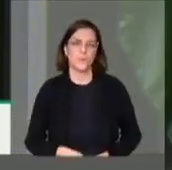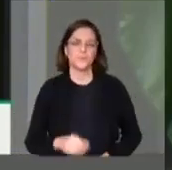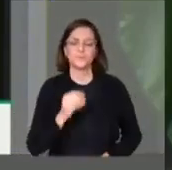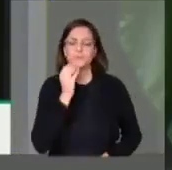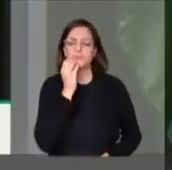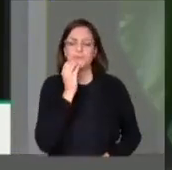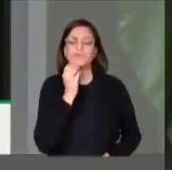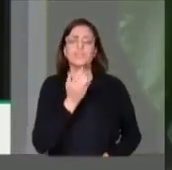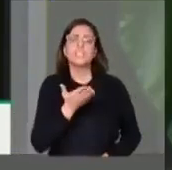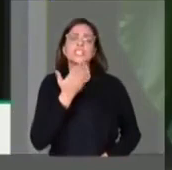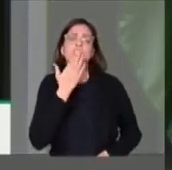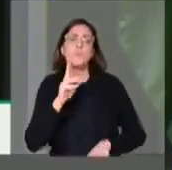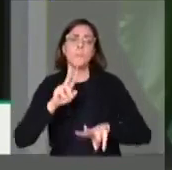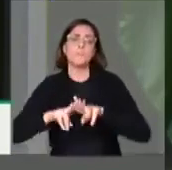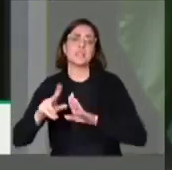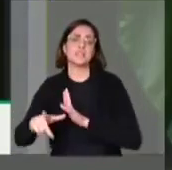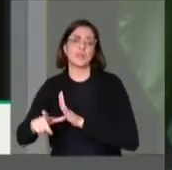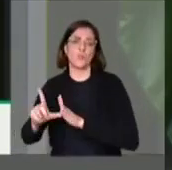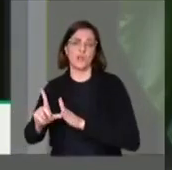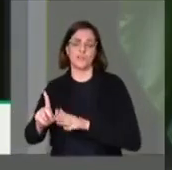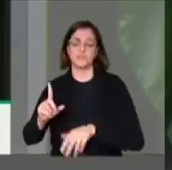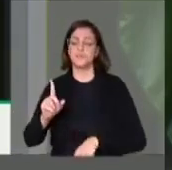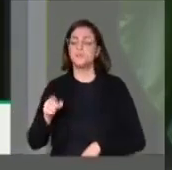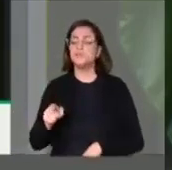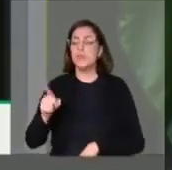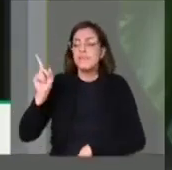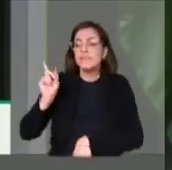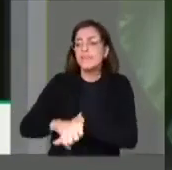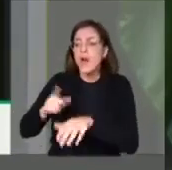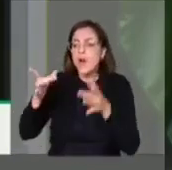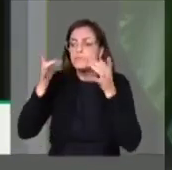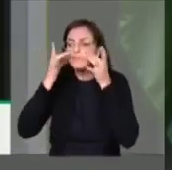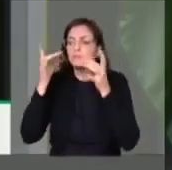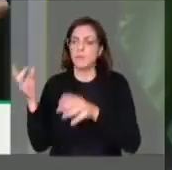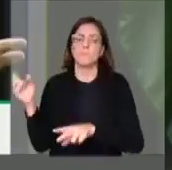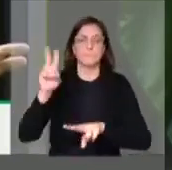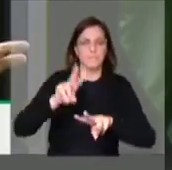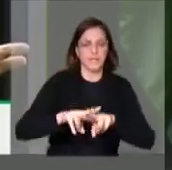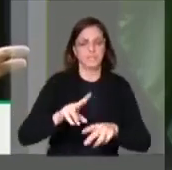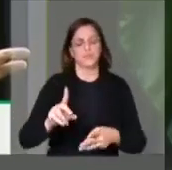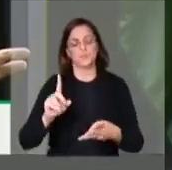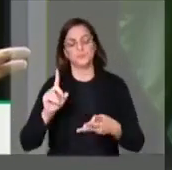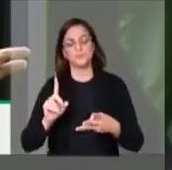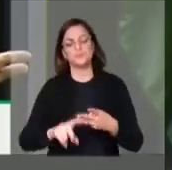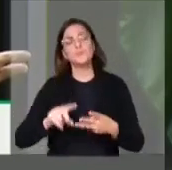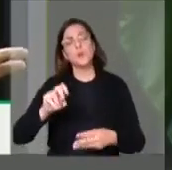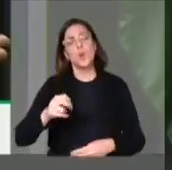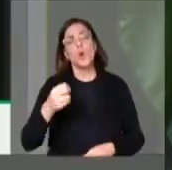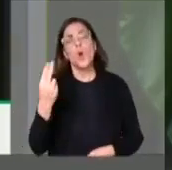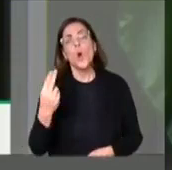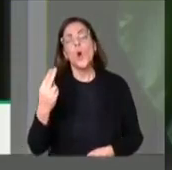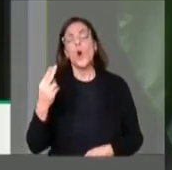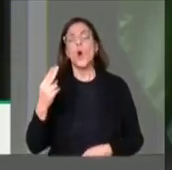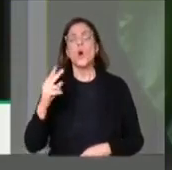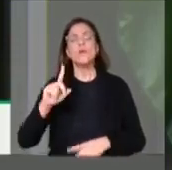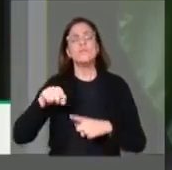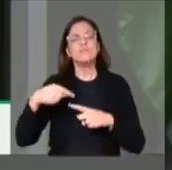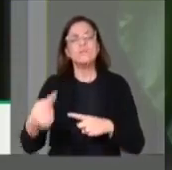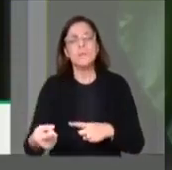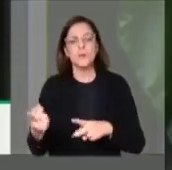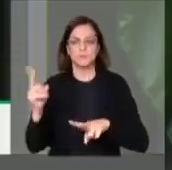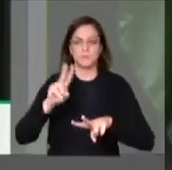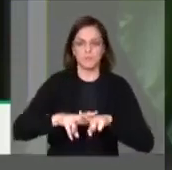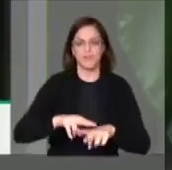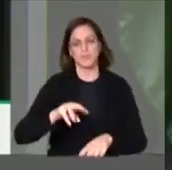prisão preventiva, a prisão em flagrante, a prisão decorrente da decisão de pronúncia, a